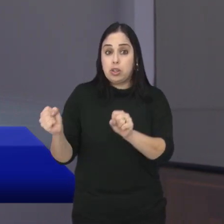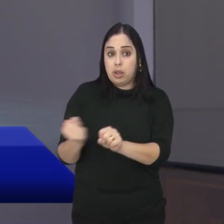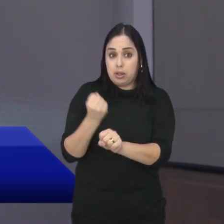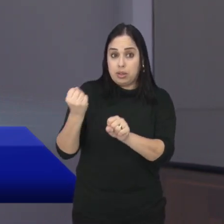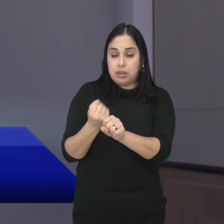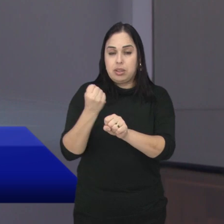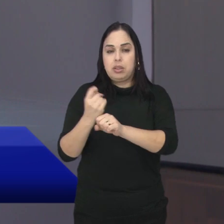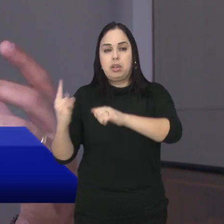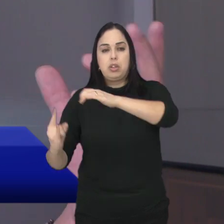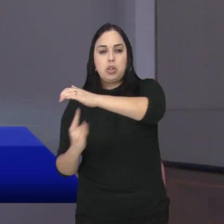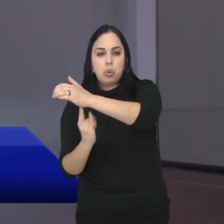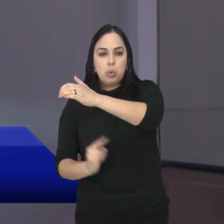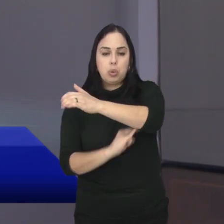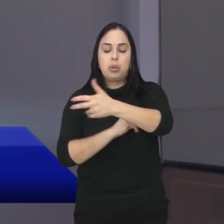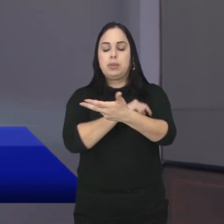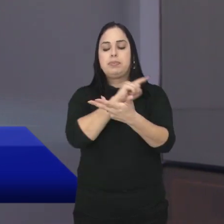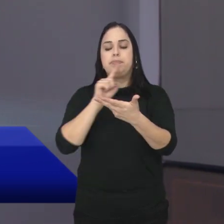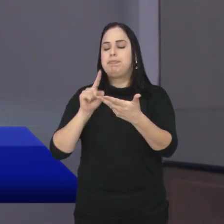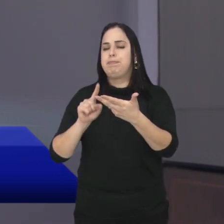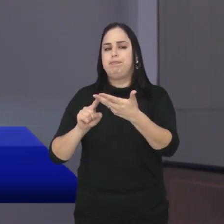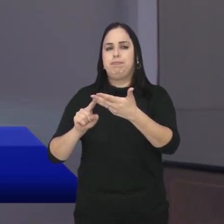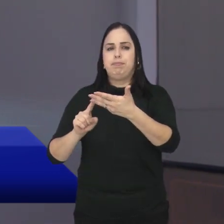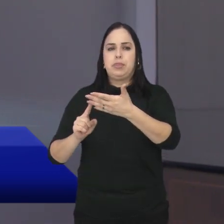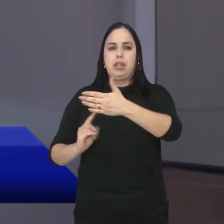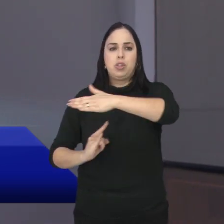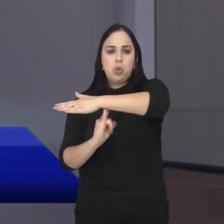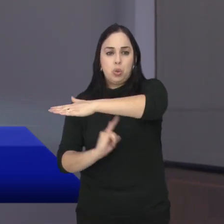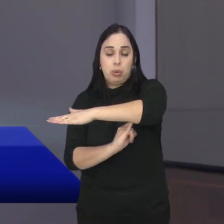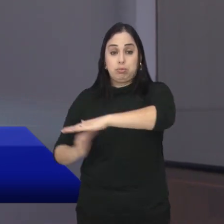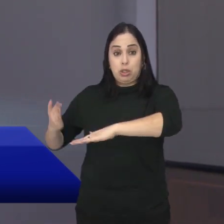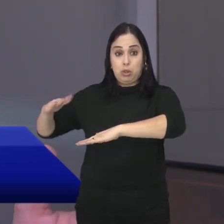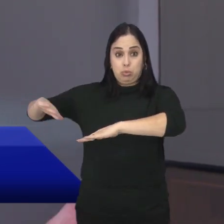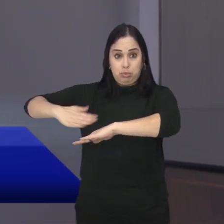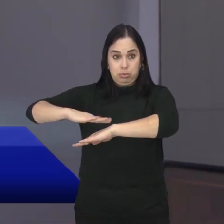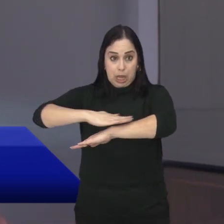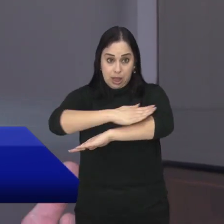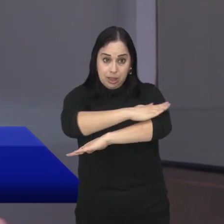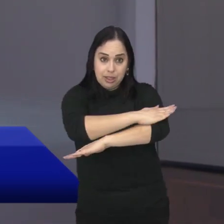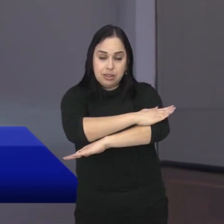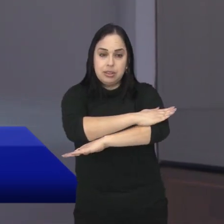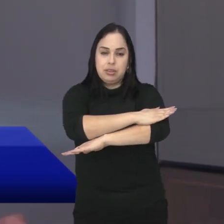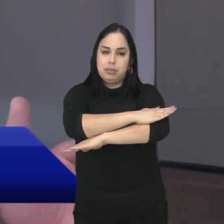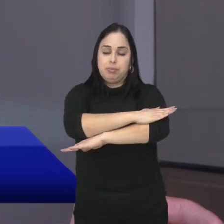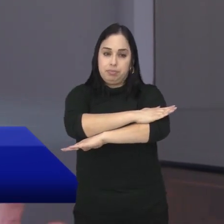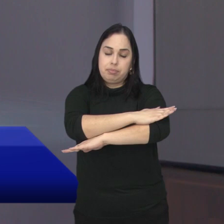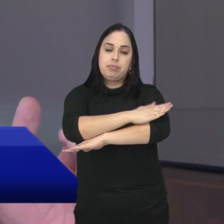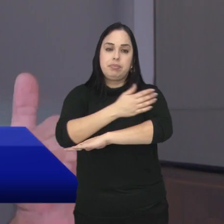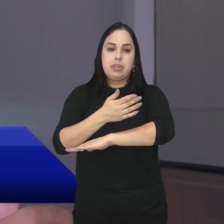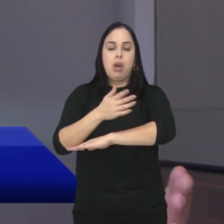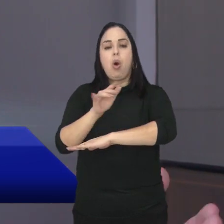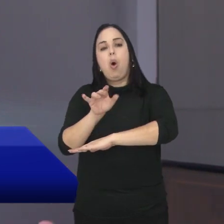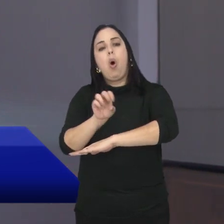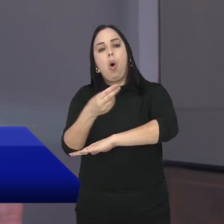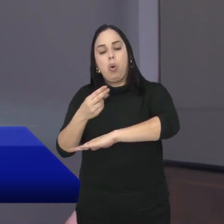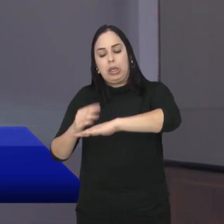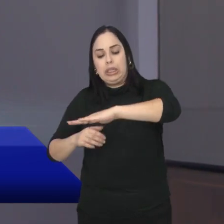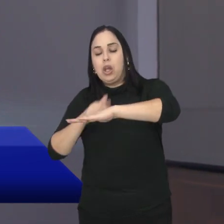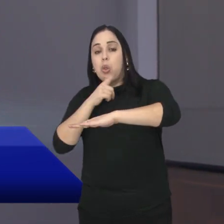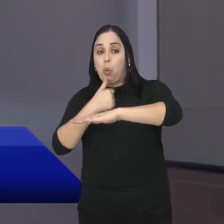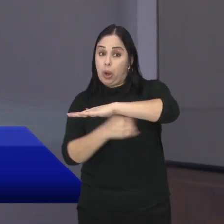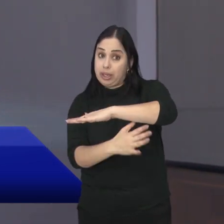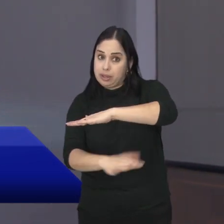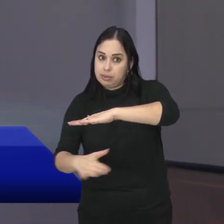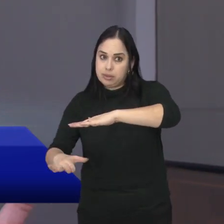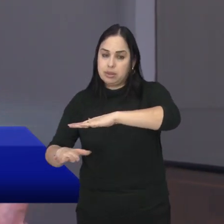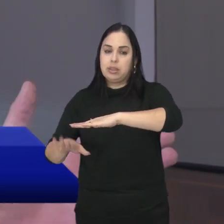de obra de arte, que a gente está falando das pontes, viadutos, essas passagens sobre viário ou rio, né?